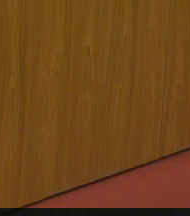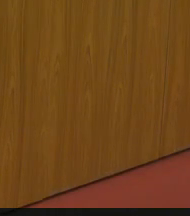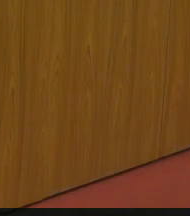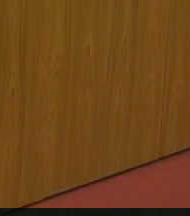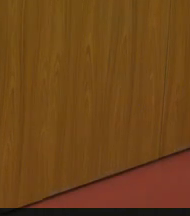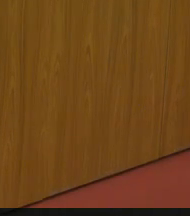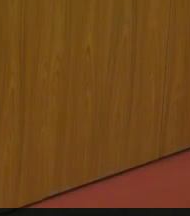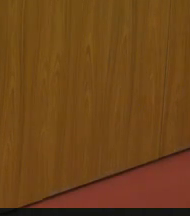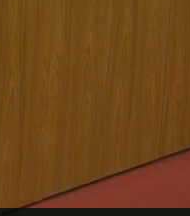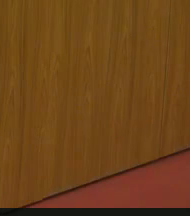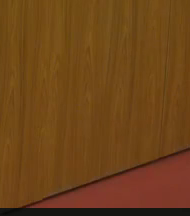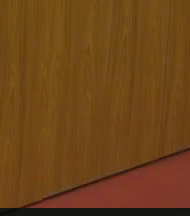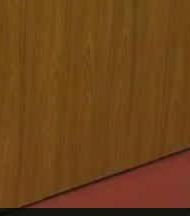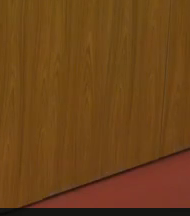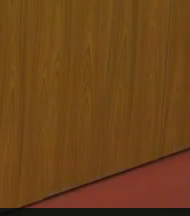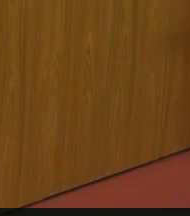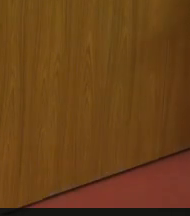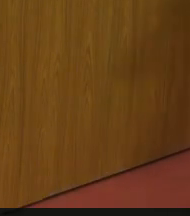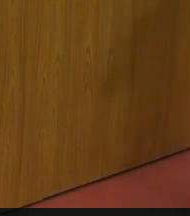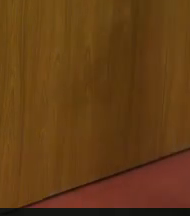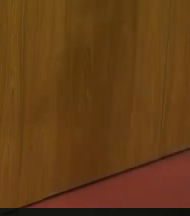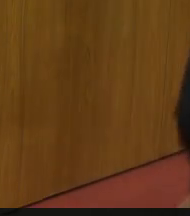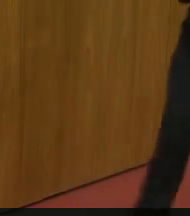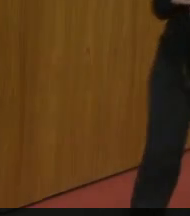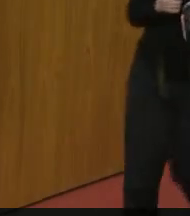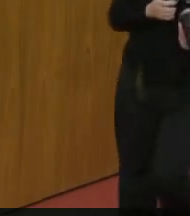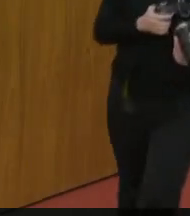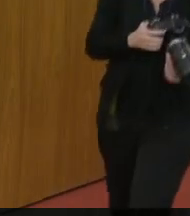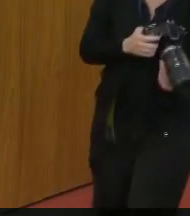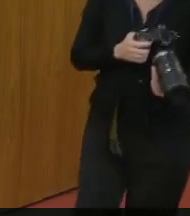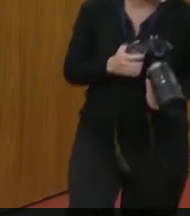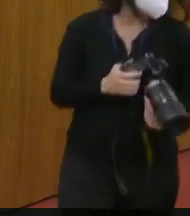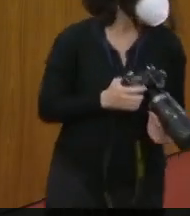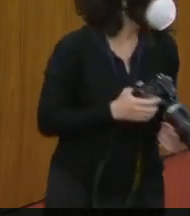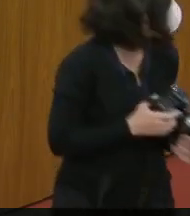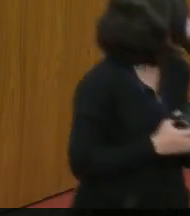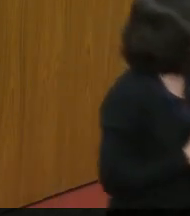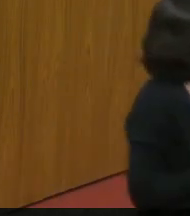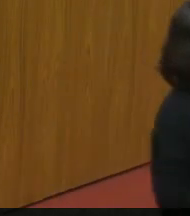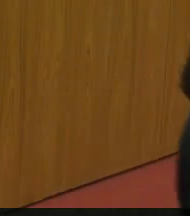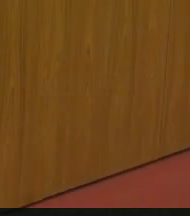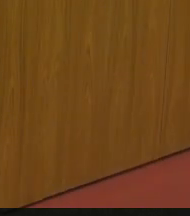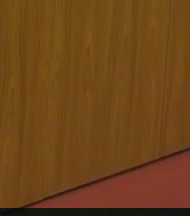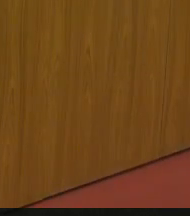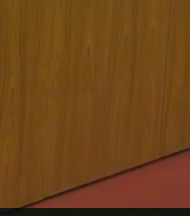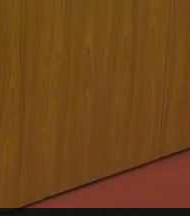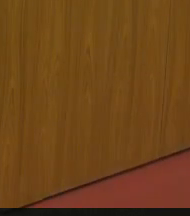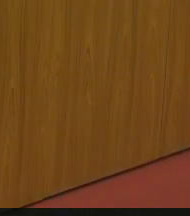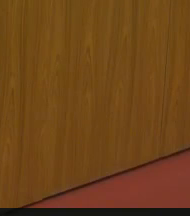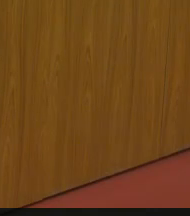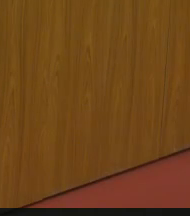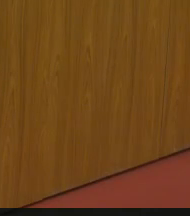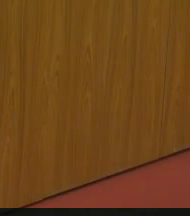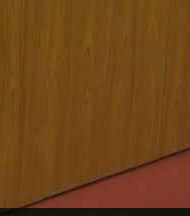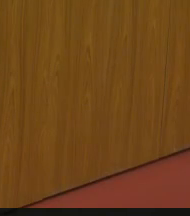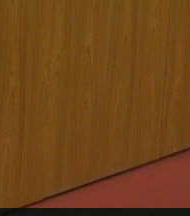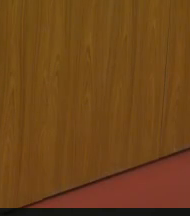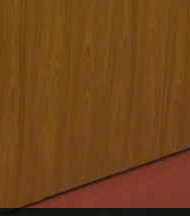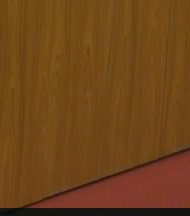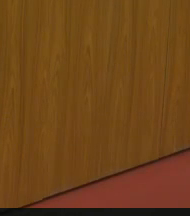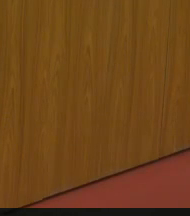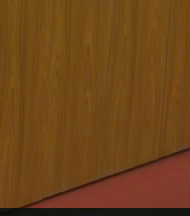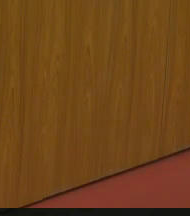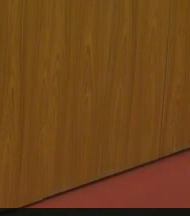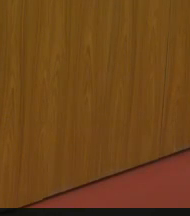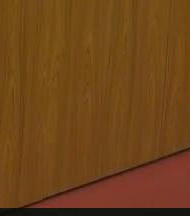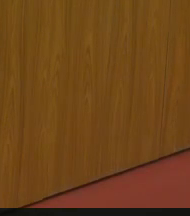na sequência é o deputado Zé Guilherme Deputado Wendel Mesquita só uma questão é o tribunal